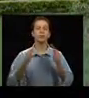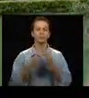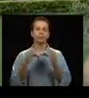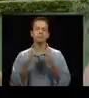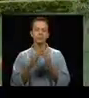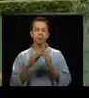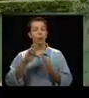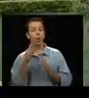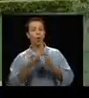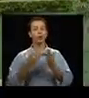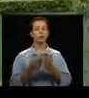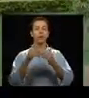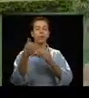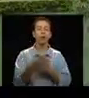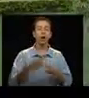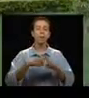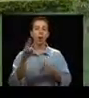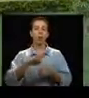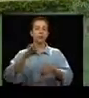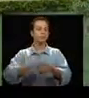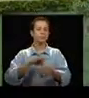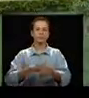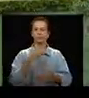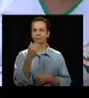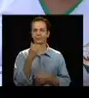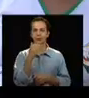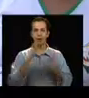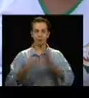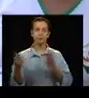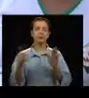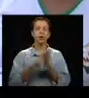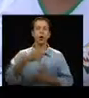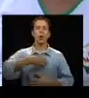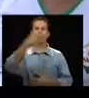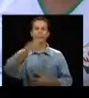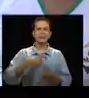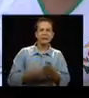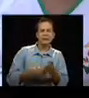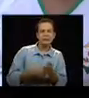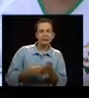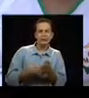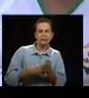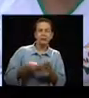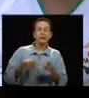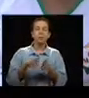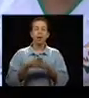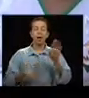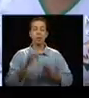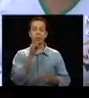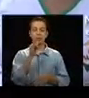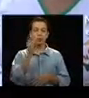usar muito tempo o quintal da escola porque não sabiam usar um vaso sanitário. Então elas chegam aqui, às vezes, com um comportamento muito